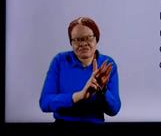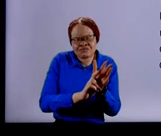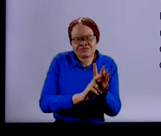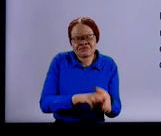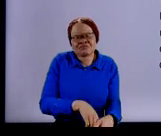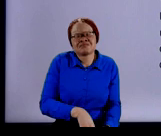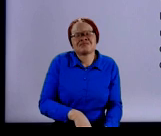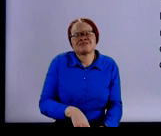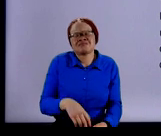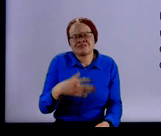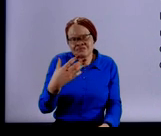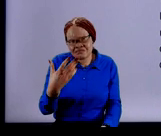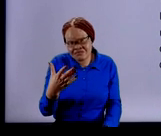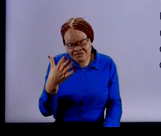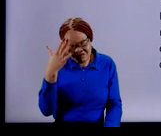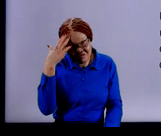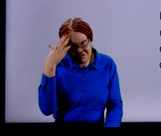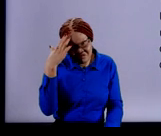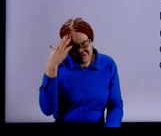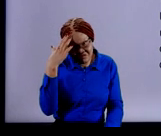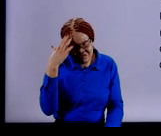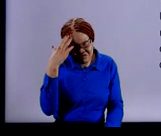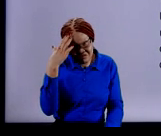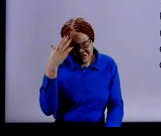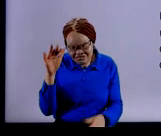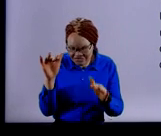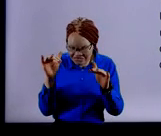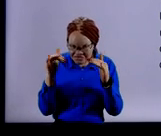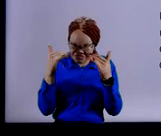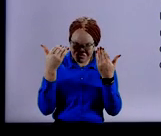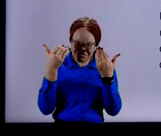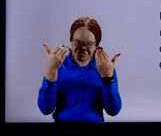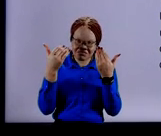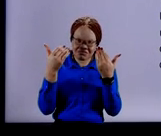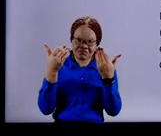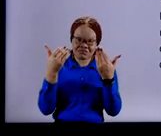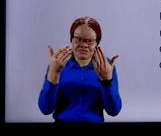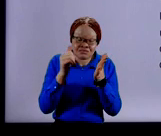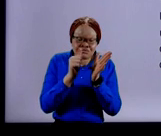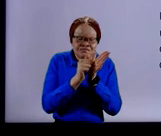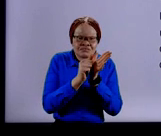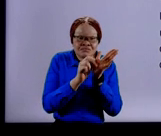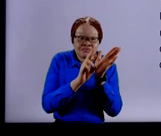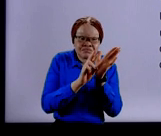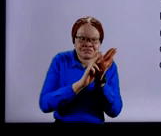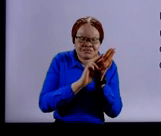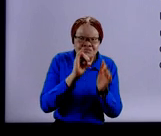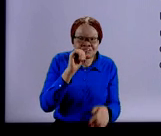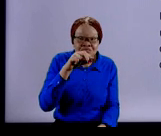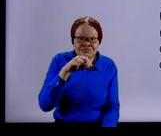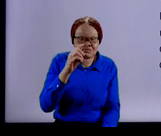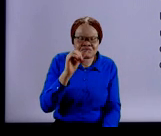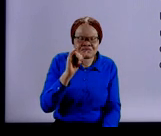e indefinidos conseguem isto a atenção e os